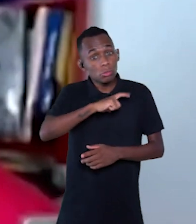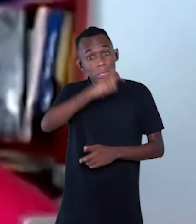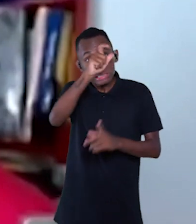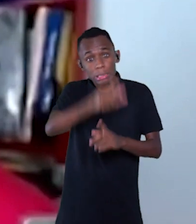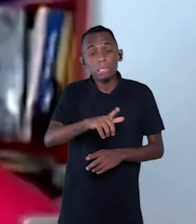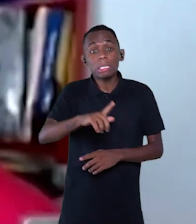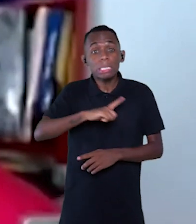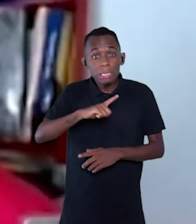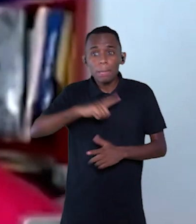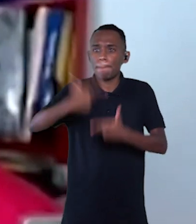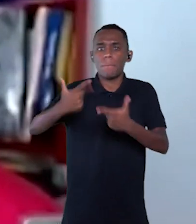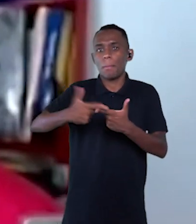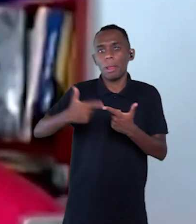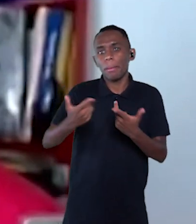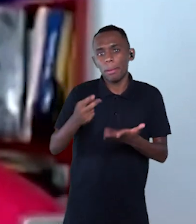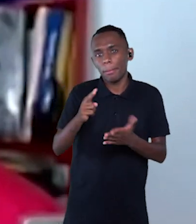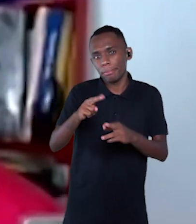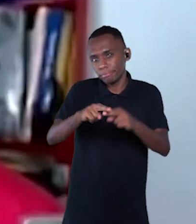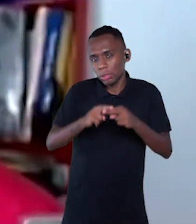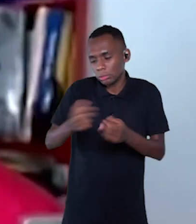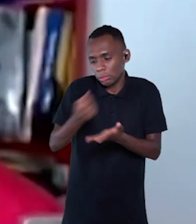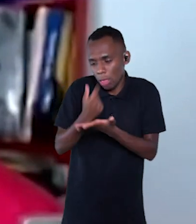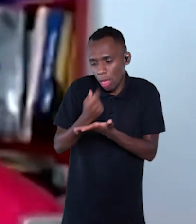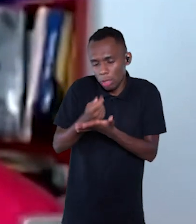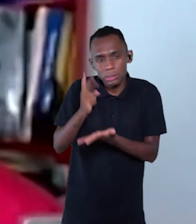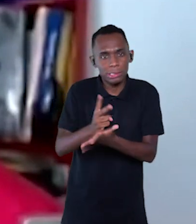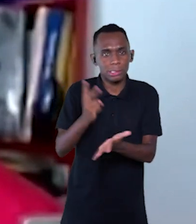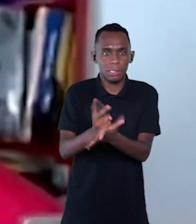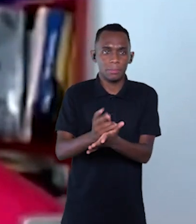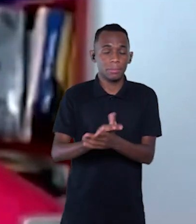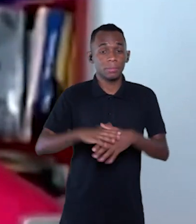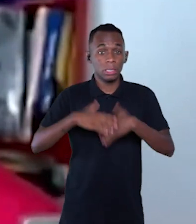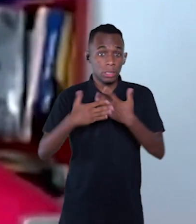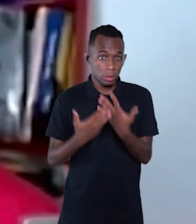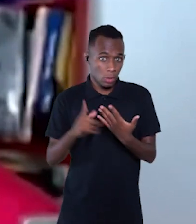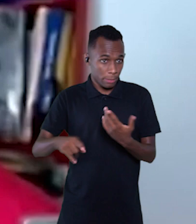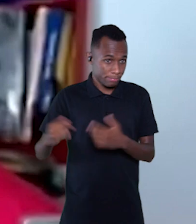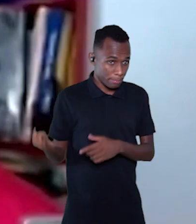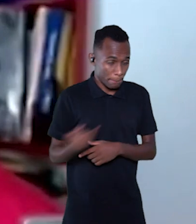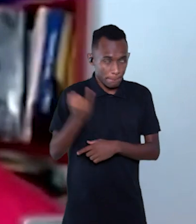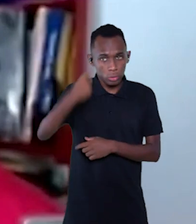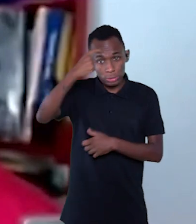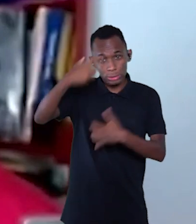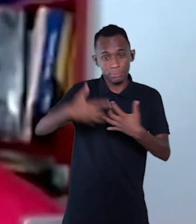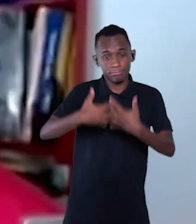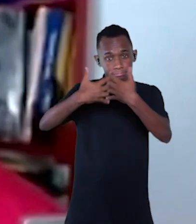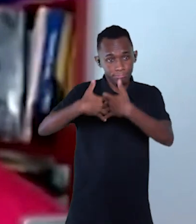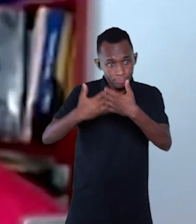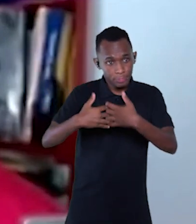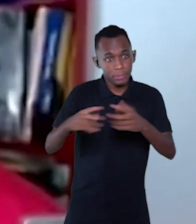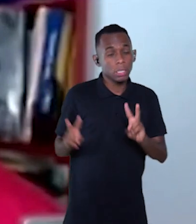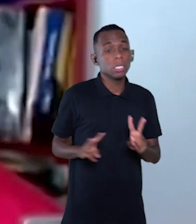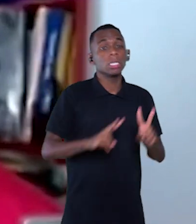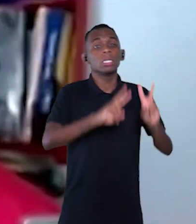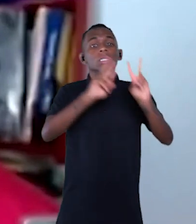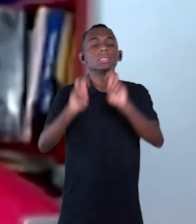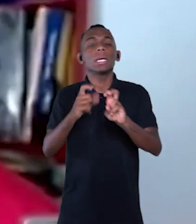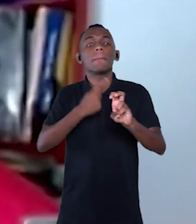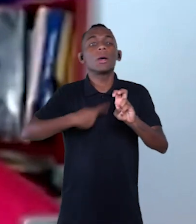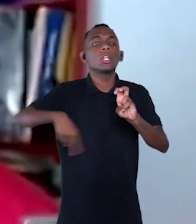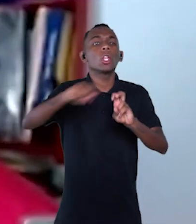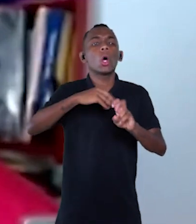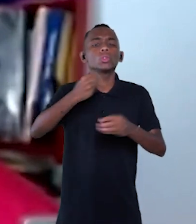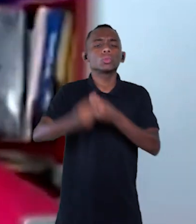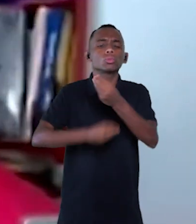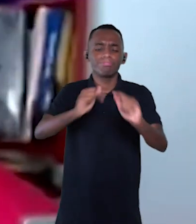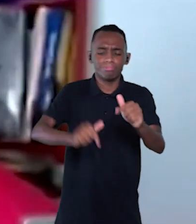crônico daquele remédio, sabe? E aí eu acho que vale uma reflexão sobre as nossas